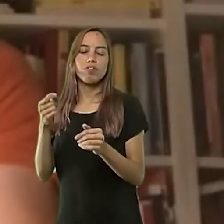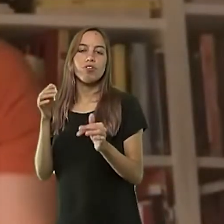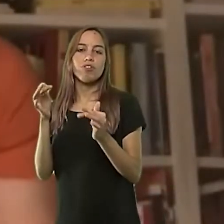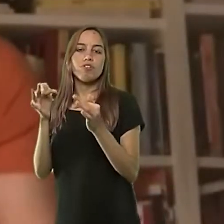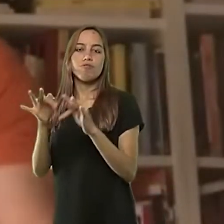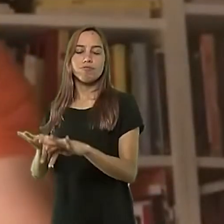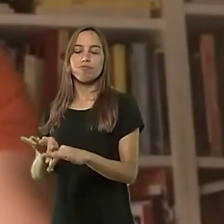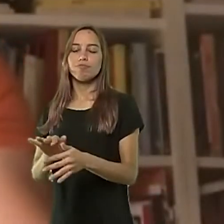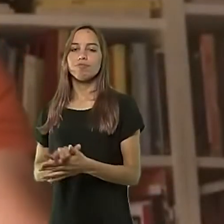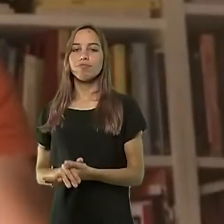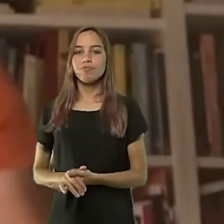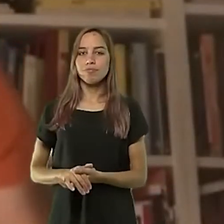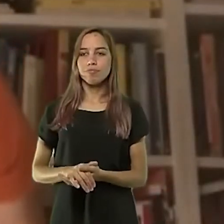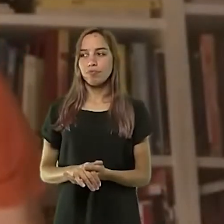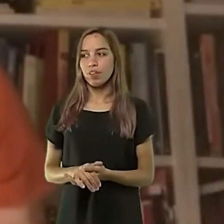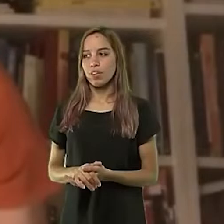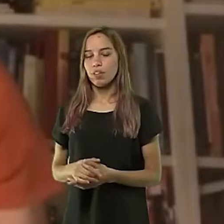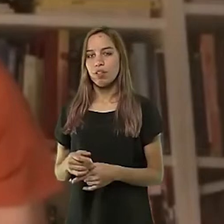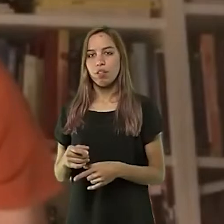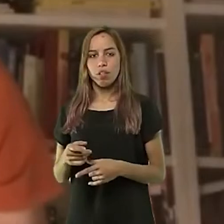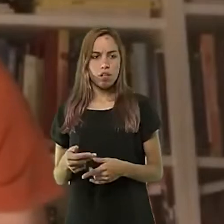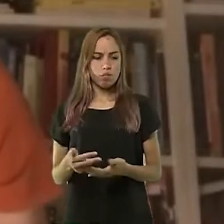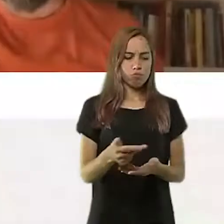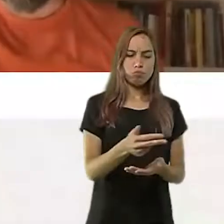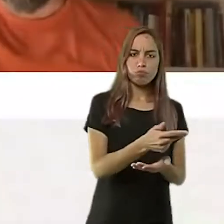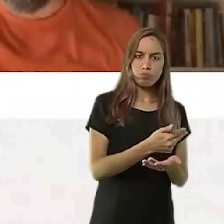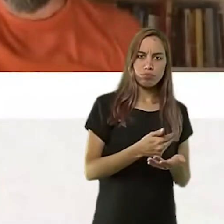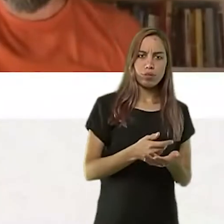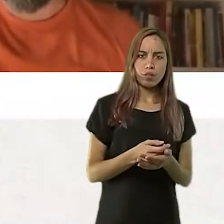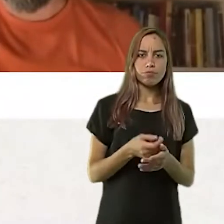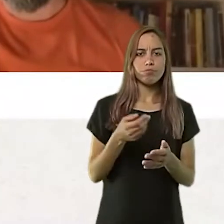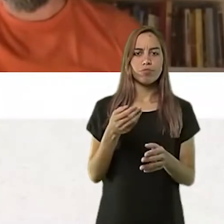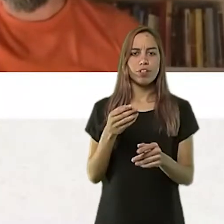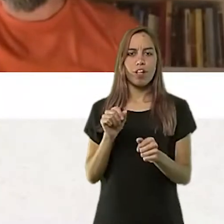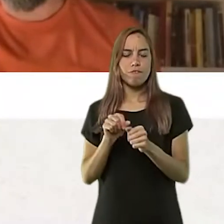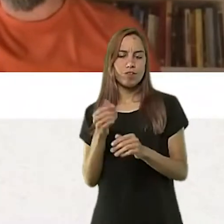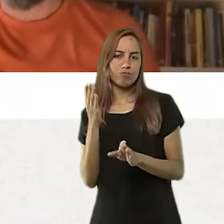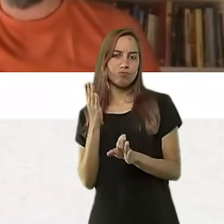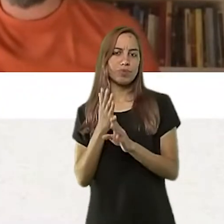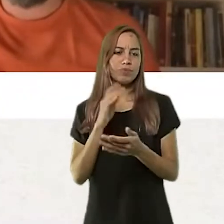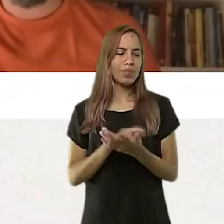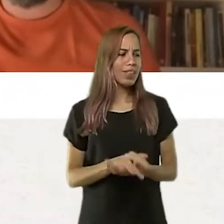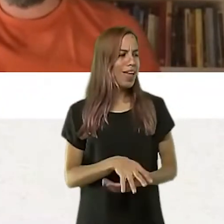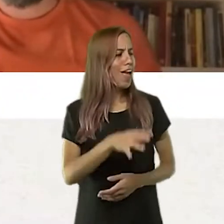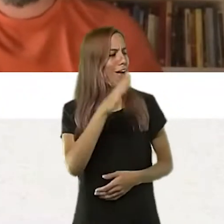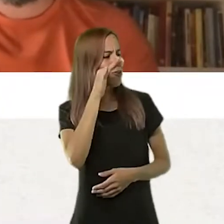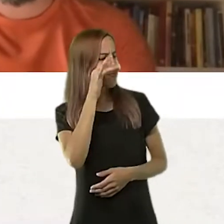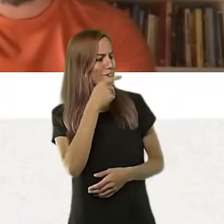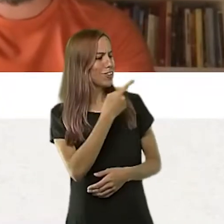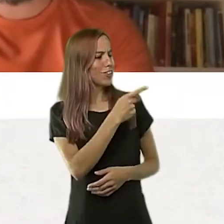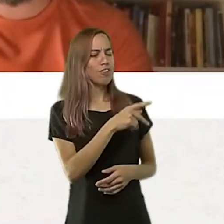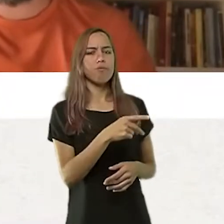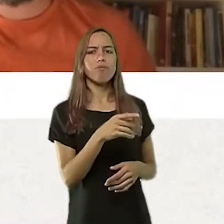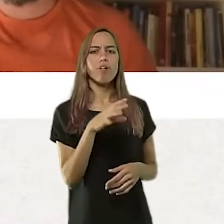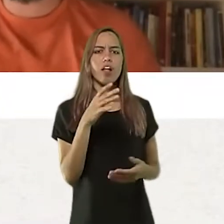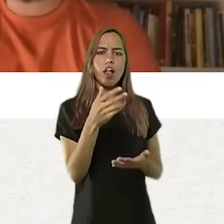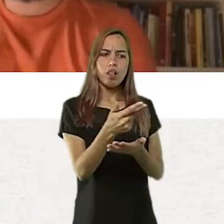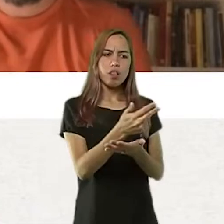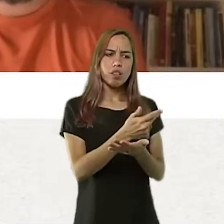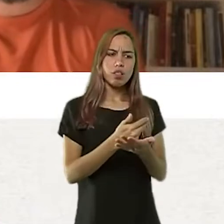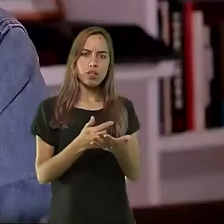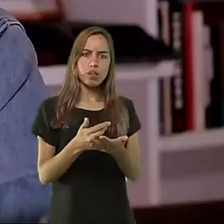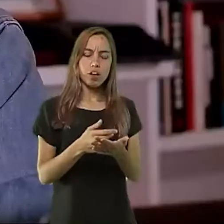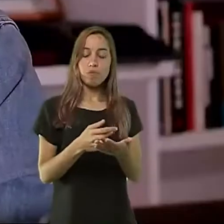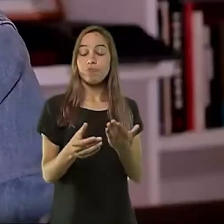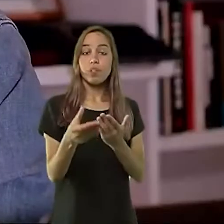que tinha com o desenho animado. É curioso porque os seus livros são muito visuais e é